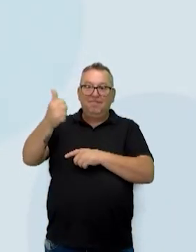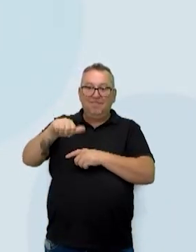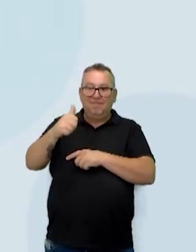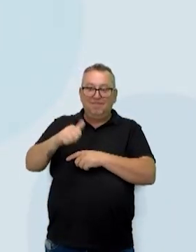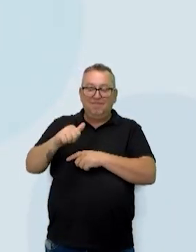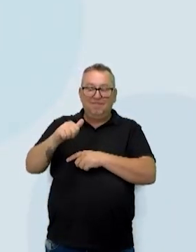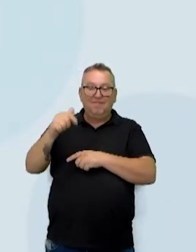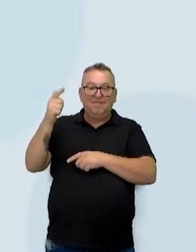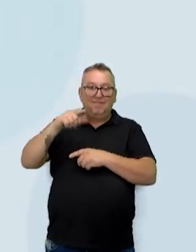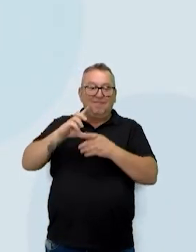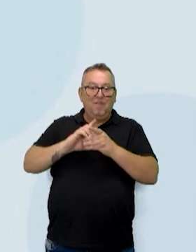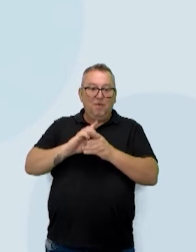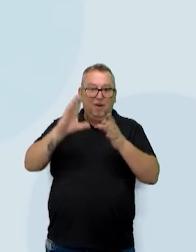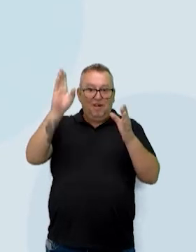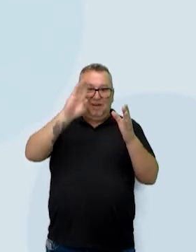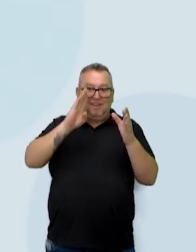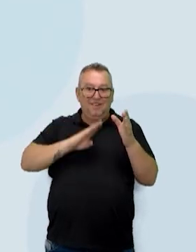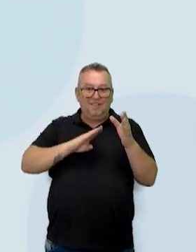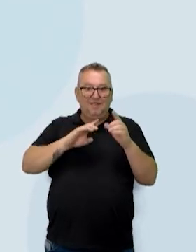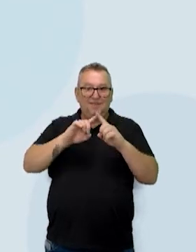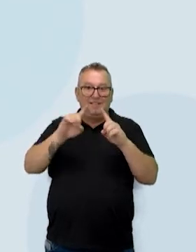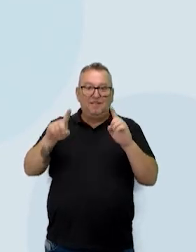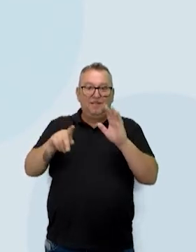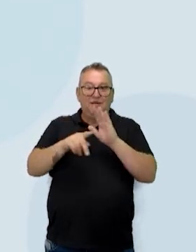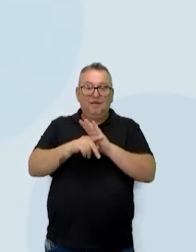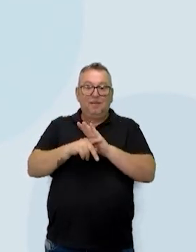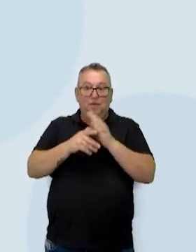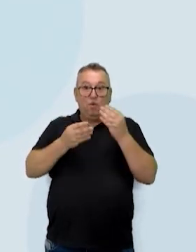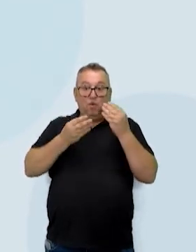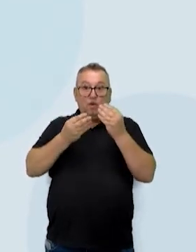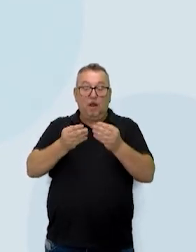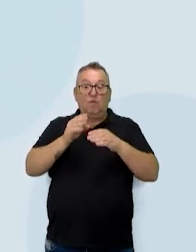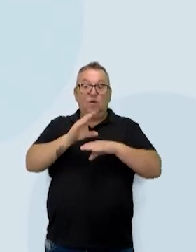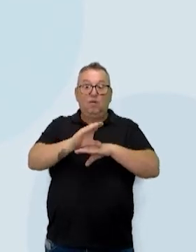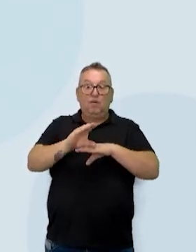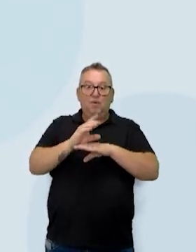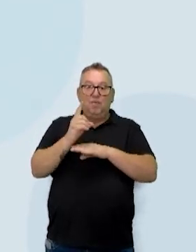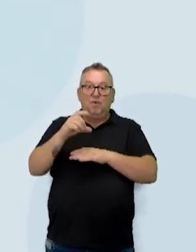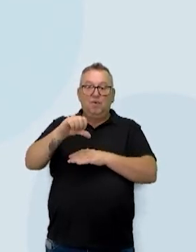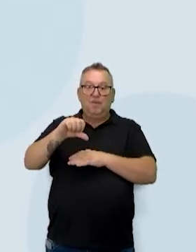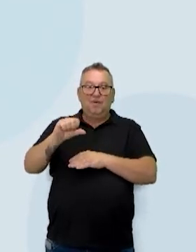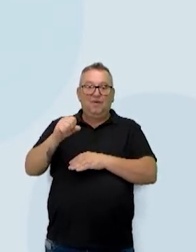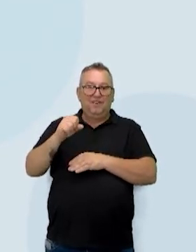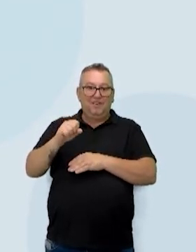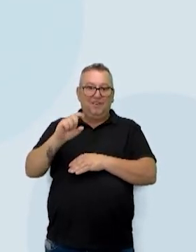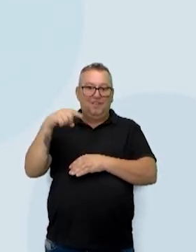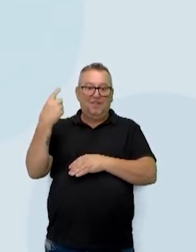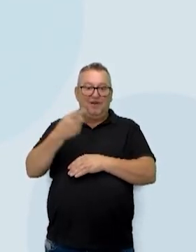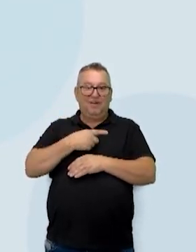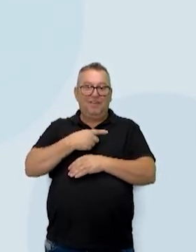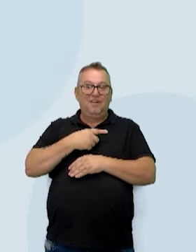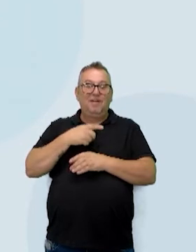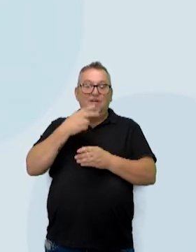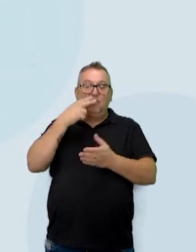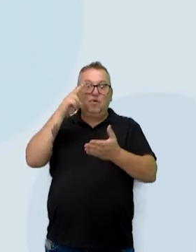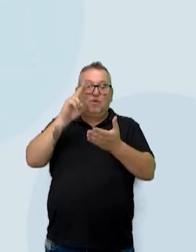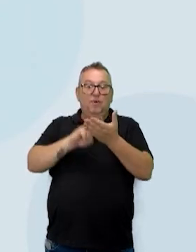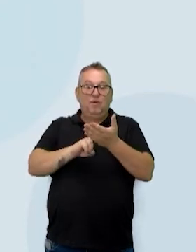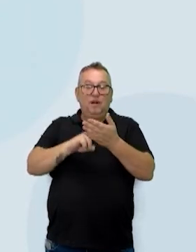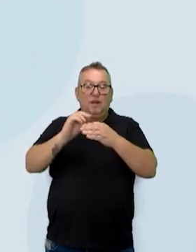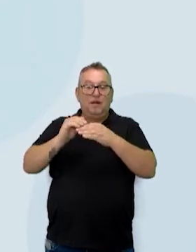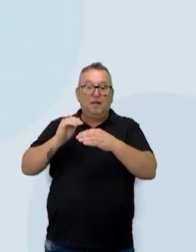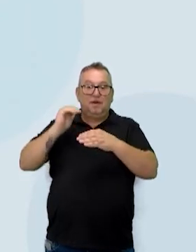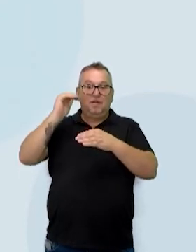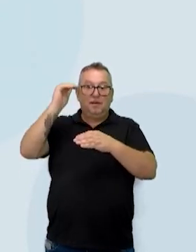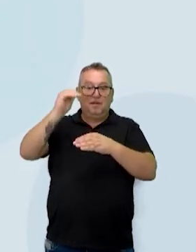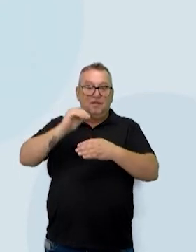da democracia brasileira, consagrada na promulgação da Constituição de 88, nossa atual Carta Soberana.